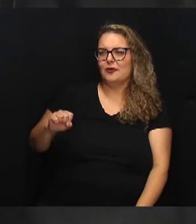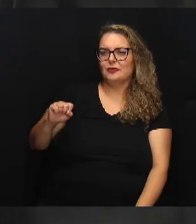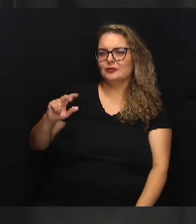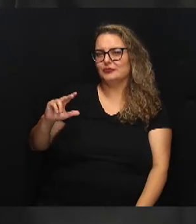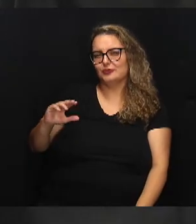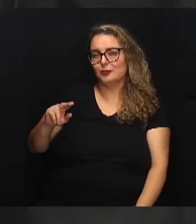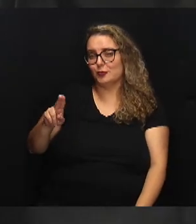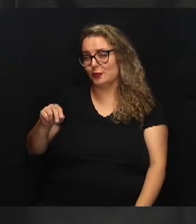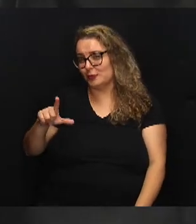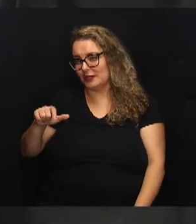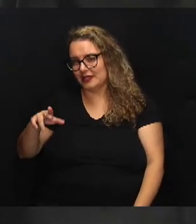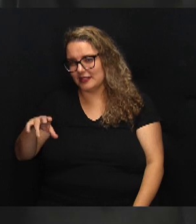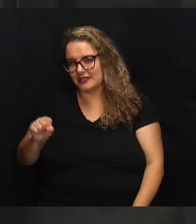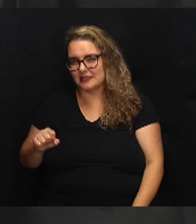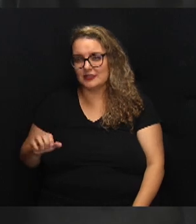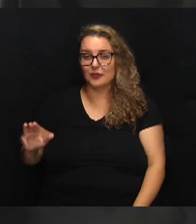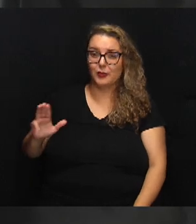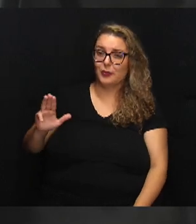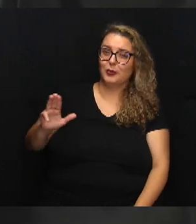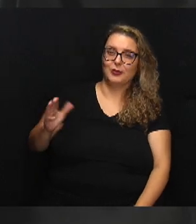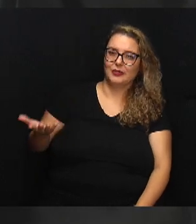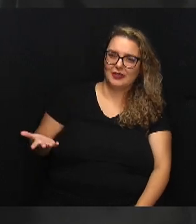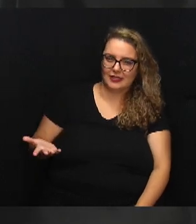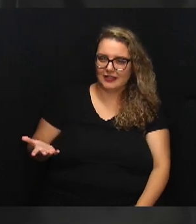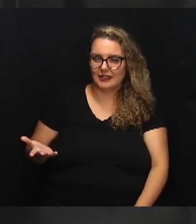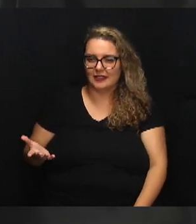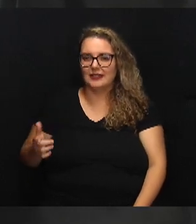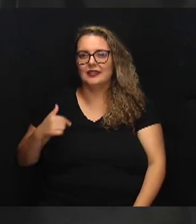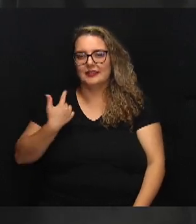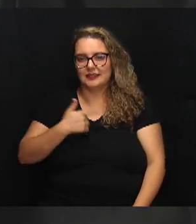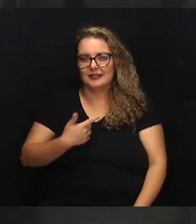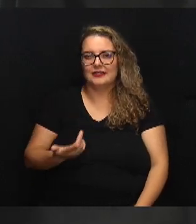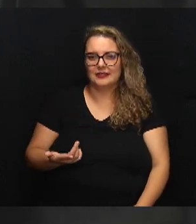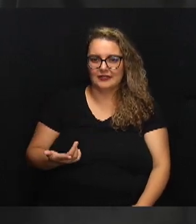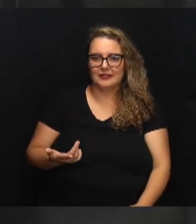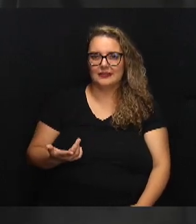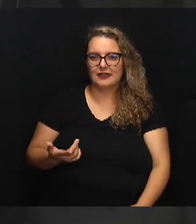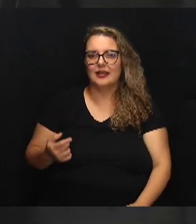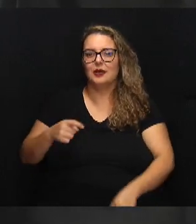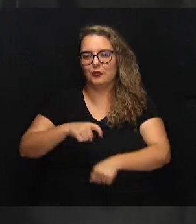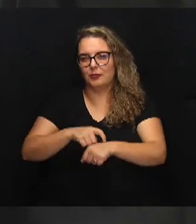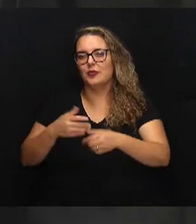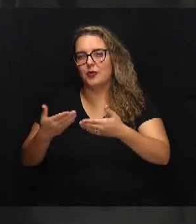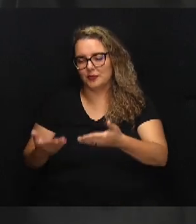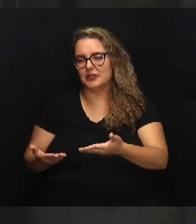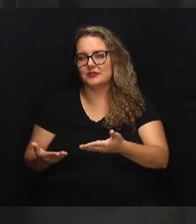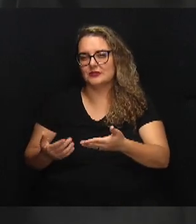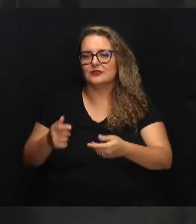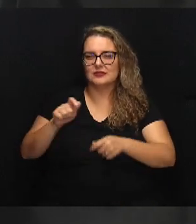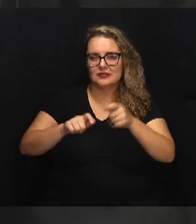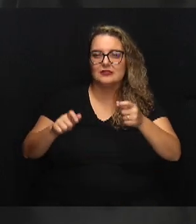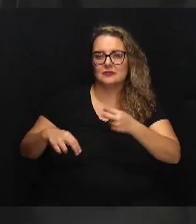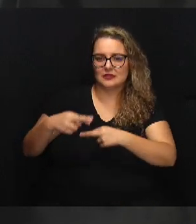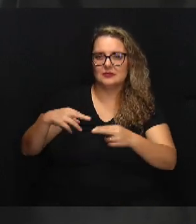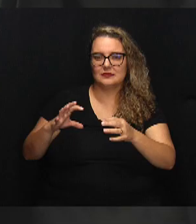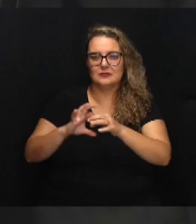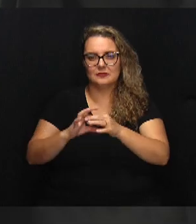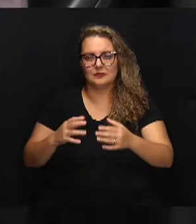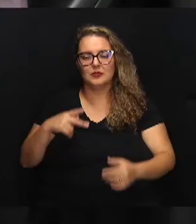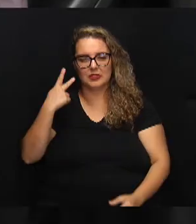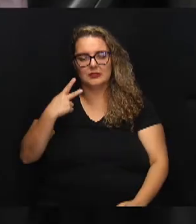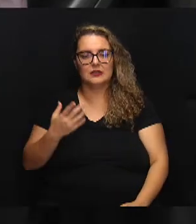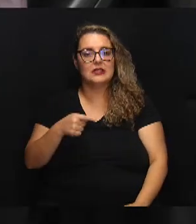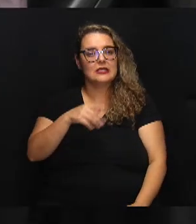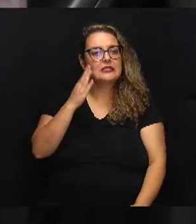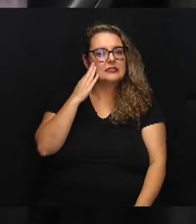Guimarães, o Lula. Então a gente estava ligado. Bem... Aquele momento era um momento das pessoas muito ligadas na política. Sabe que eu lembro